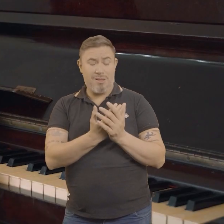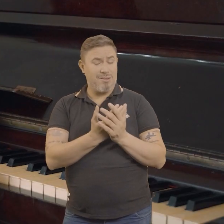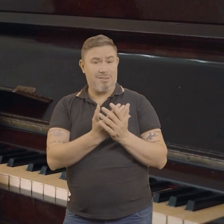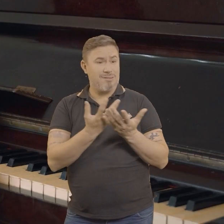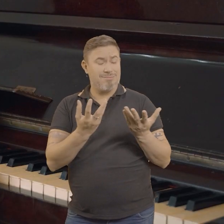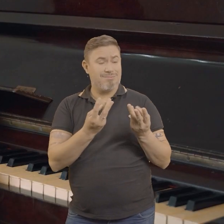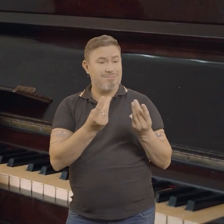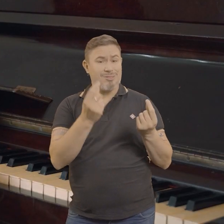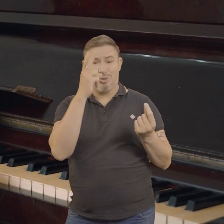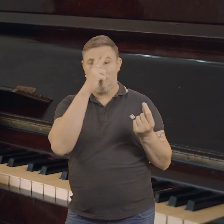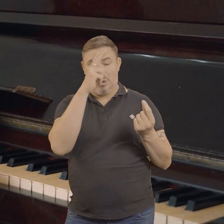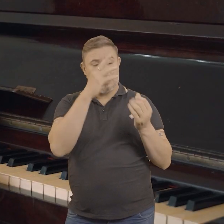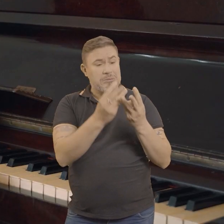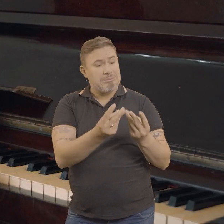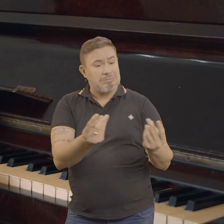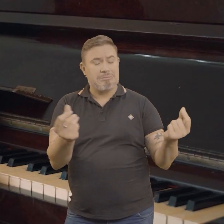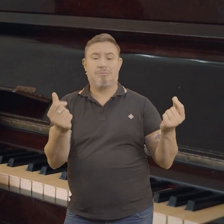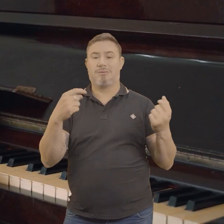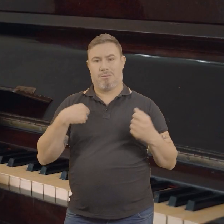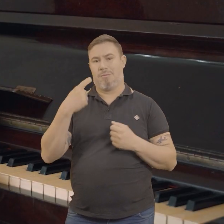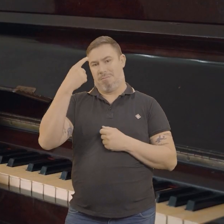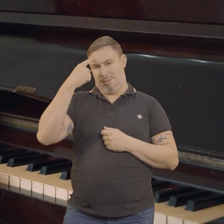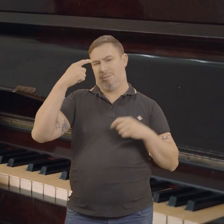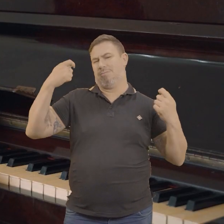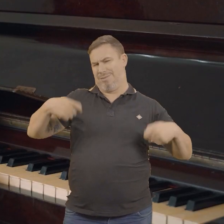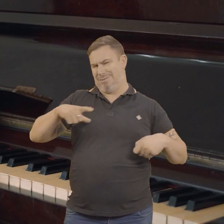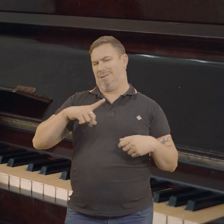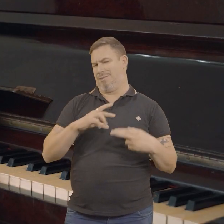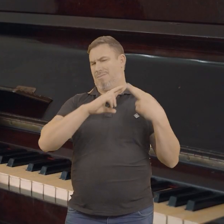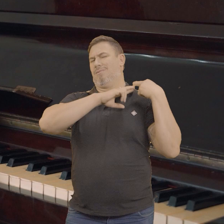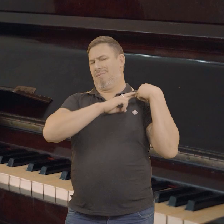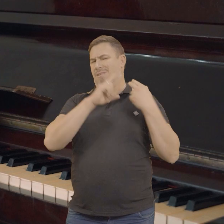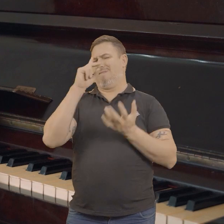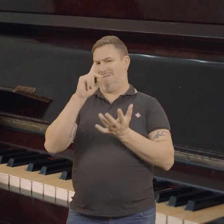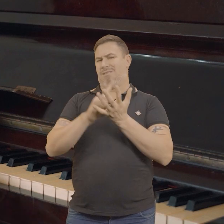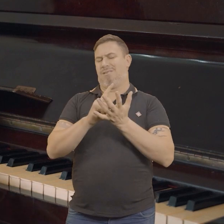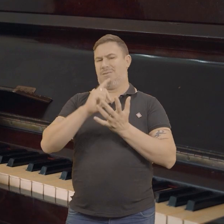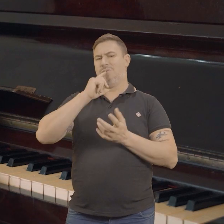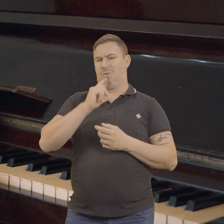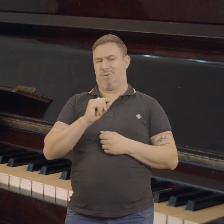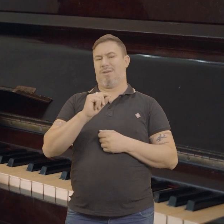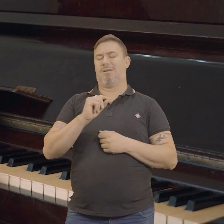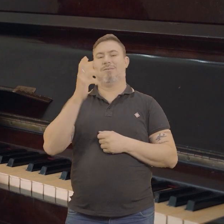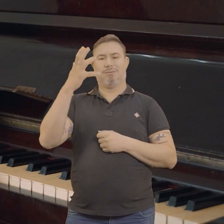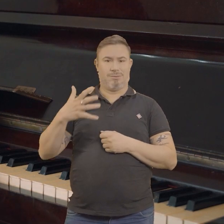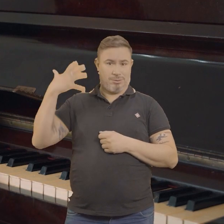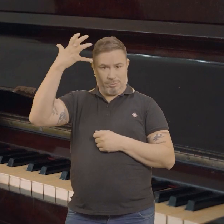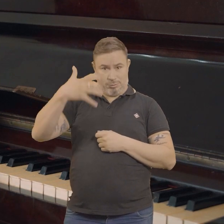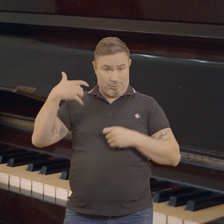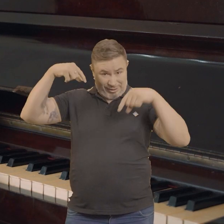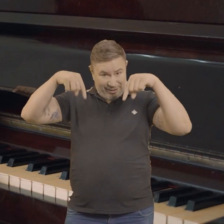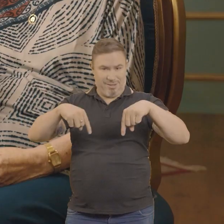morreu. Então, eu penso que o conservatório tem uma responsabilidade muito grande na música do